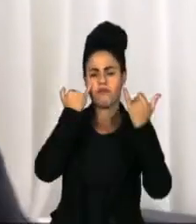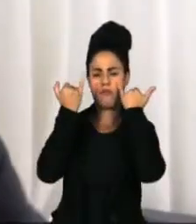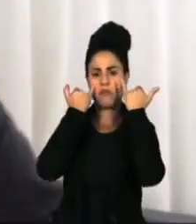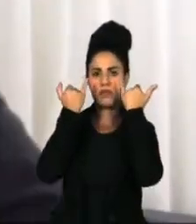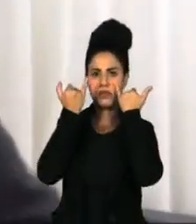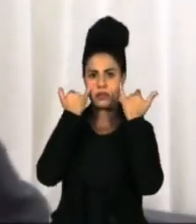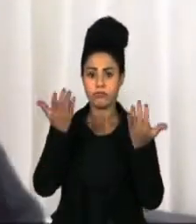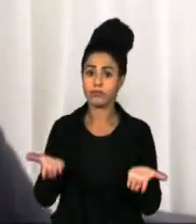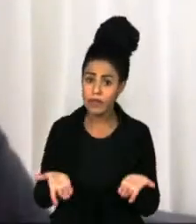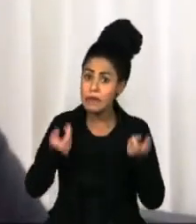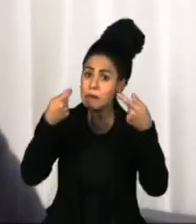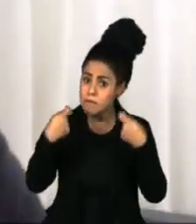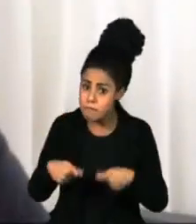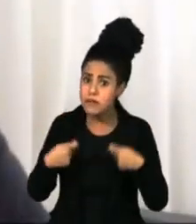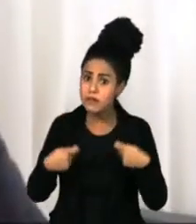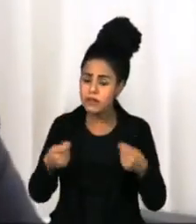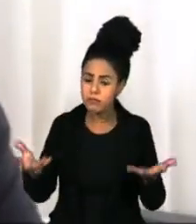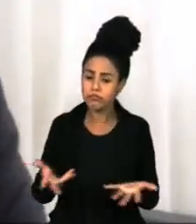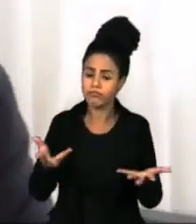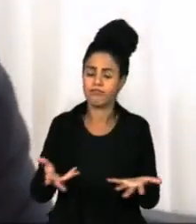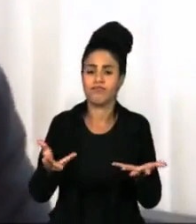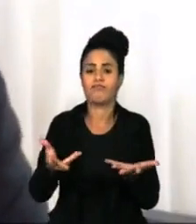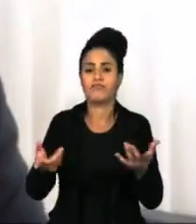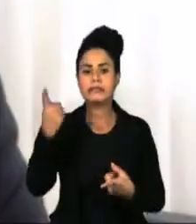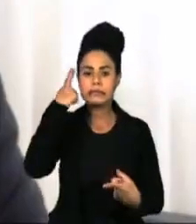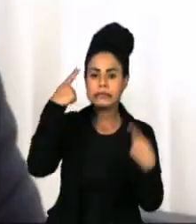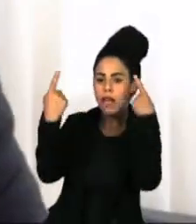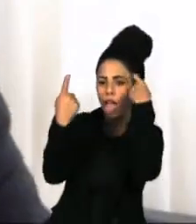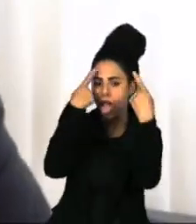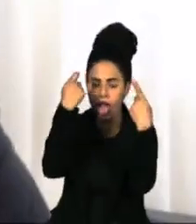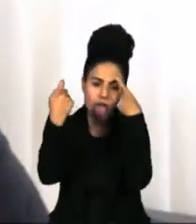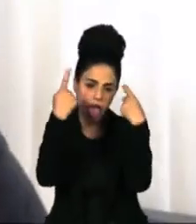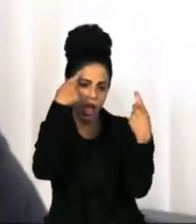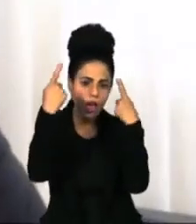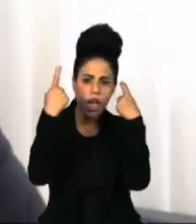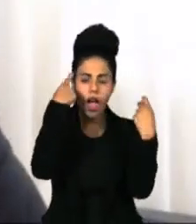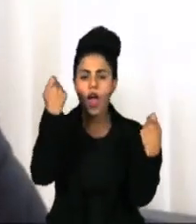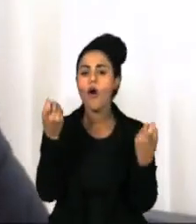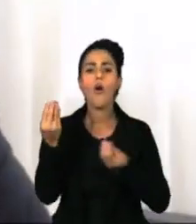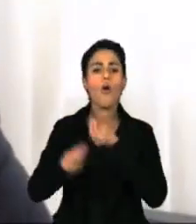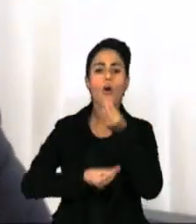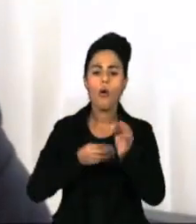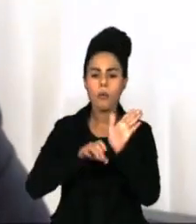dar gasolina para a ideia, né, a tese da